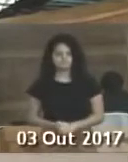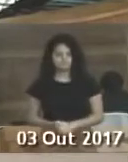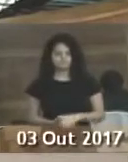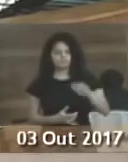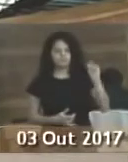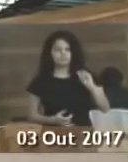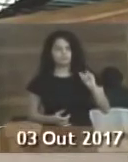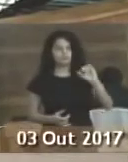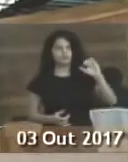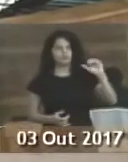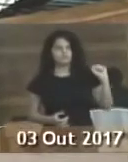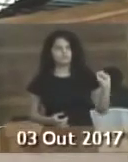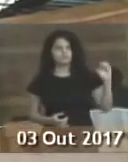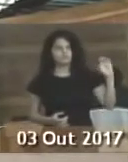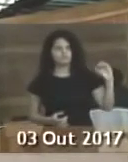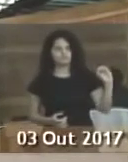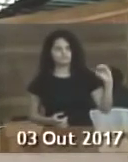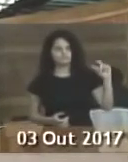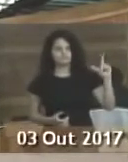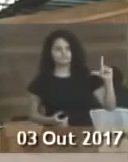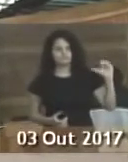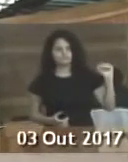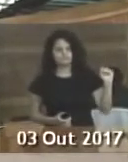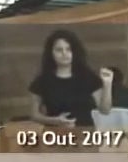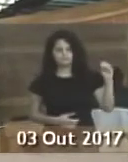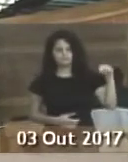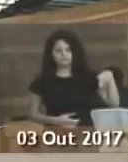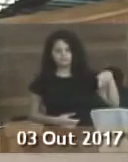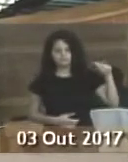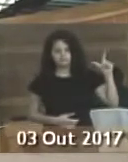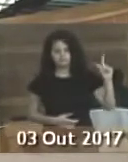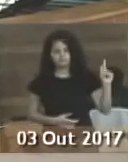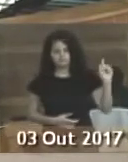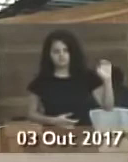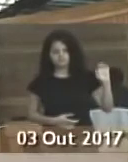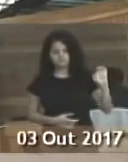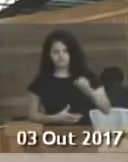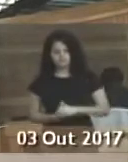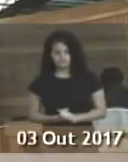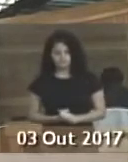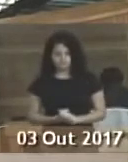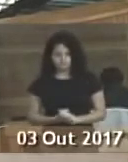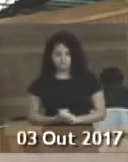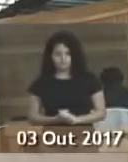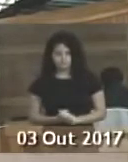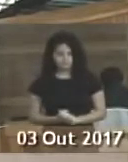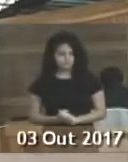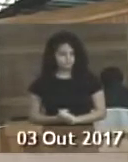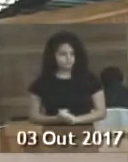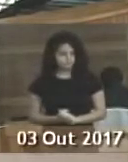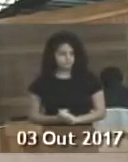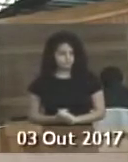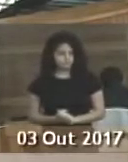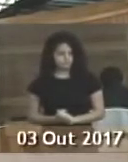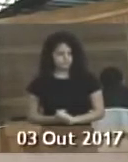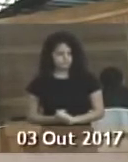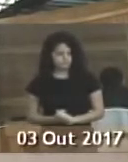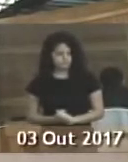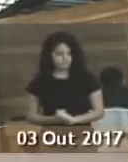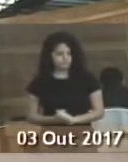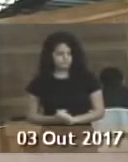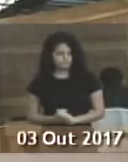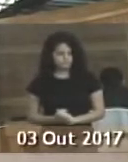Solange Mariano. Projeto de lei número 74/17, que dispõe sobre a proibição do corte dos serviços de fornecimento de energia elétrica e água no município e da outras